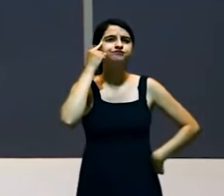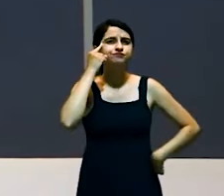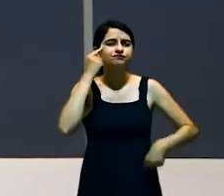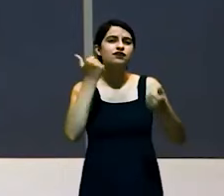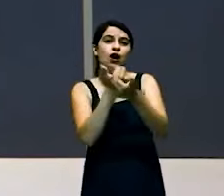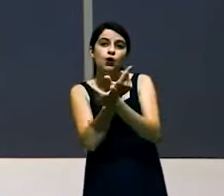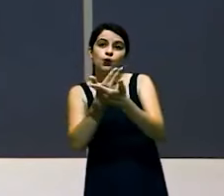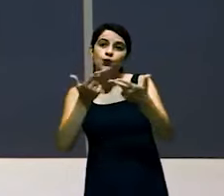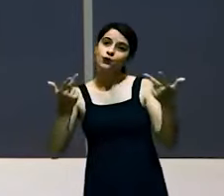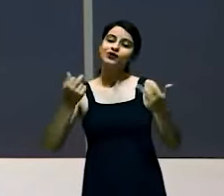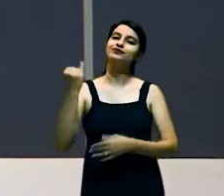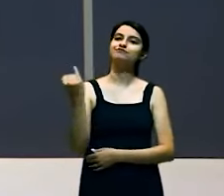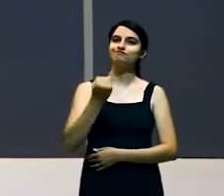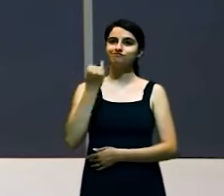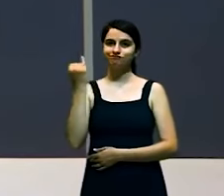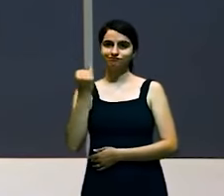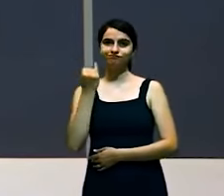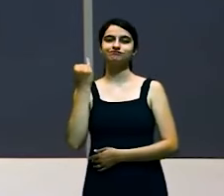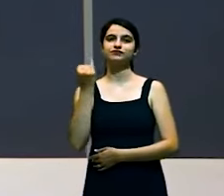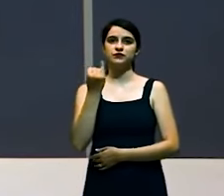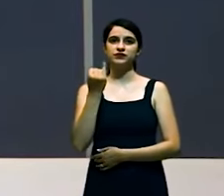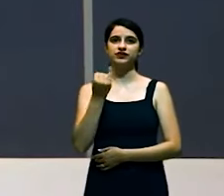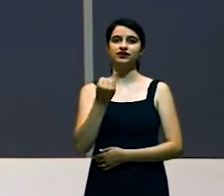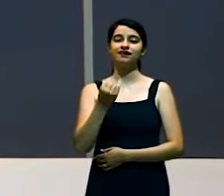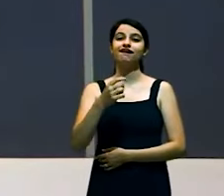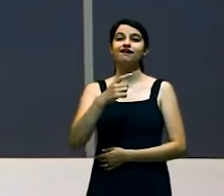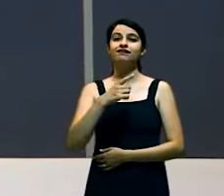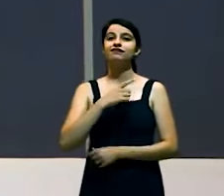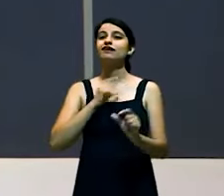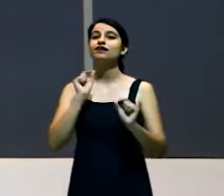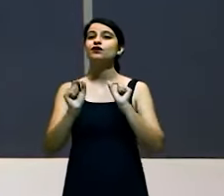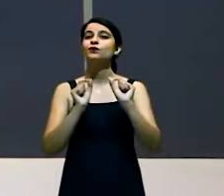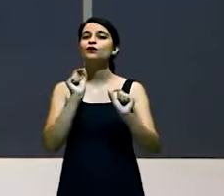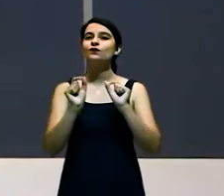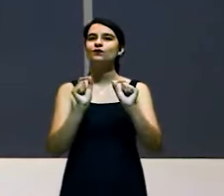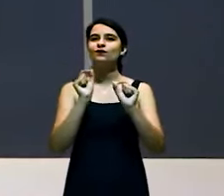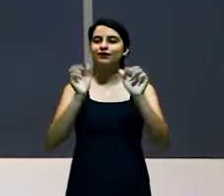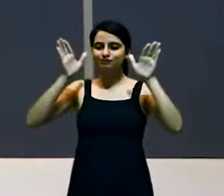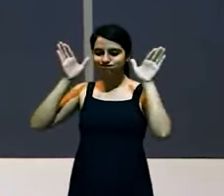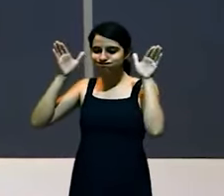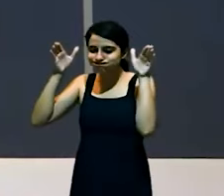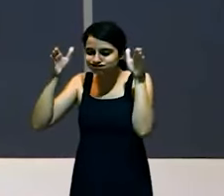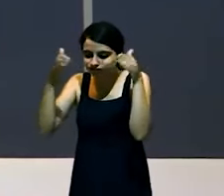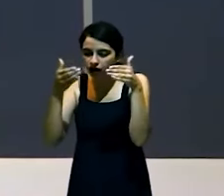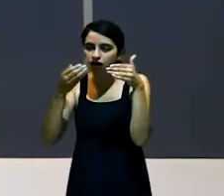Coisas importantes têm tomado a prioridade na sua vida,